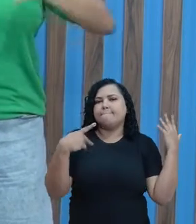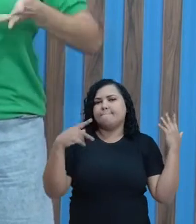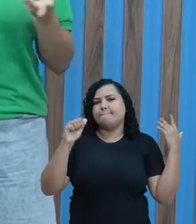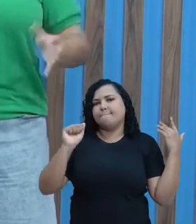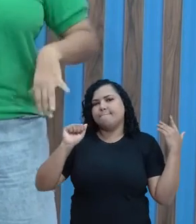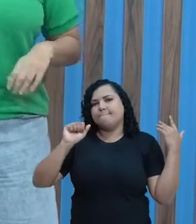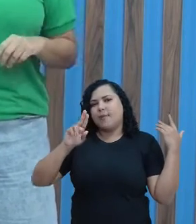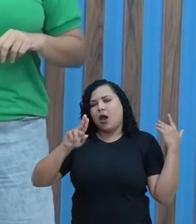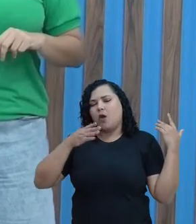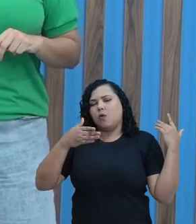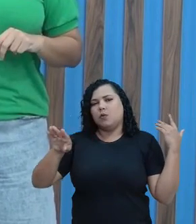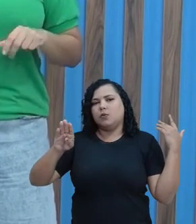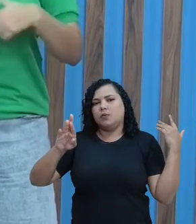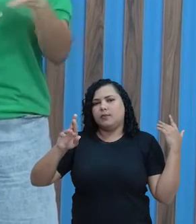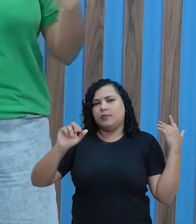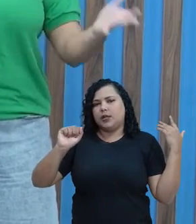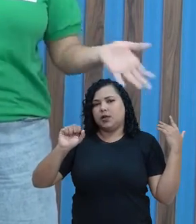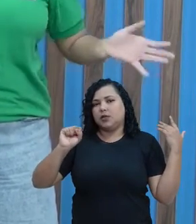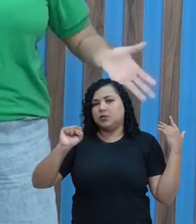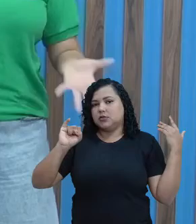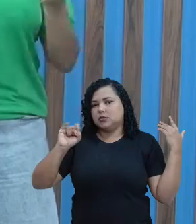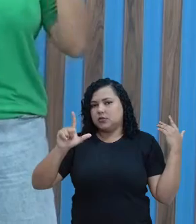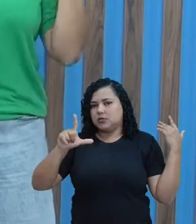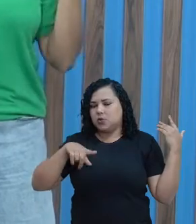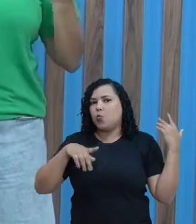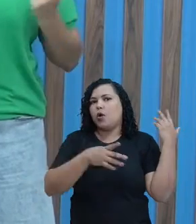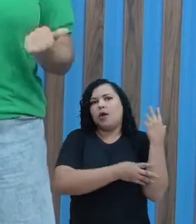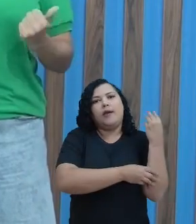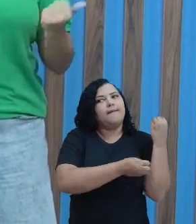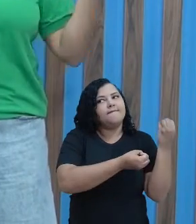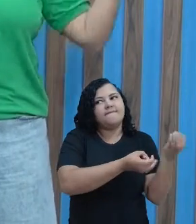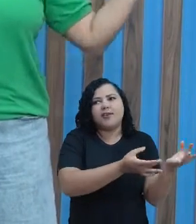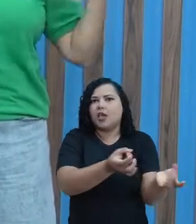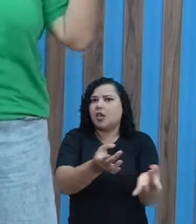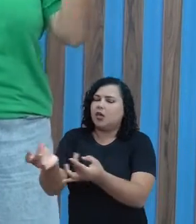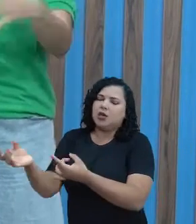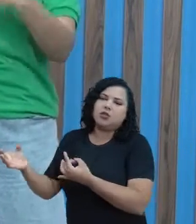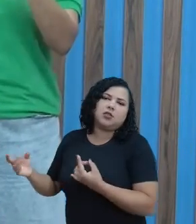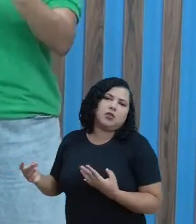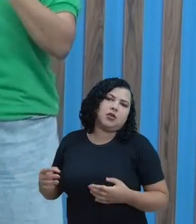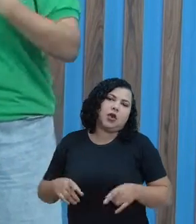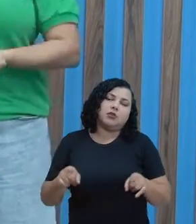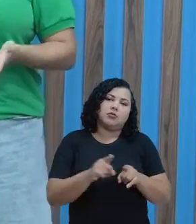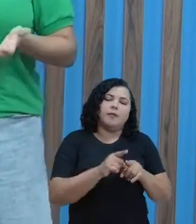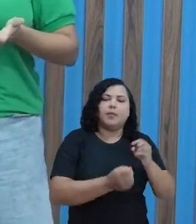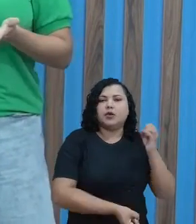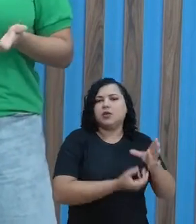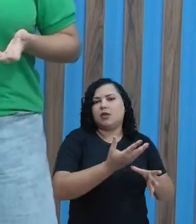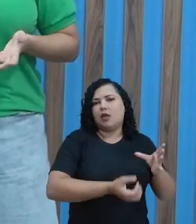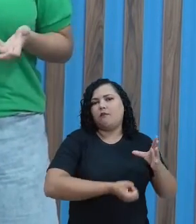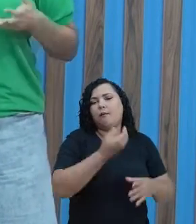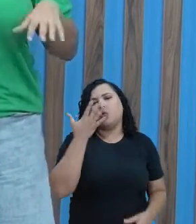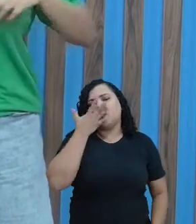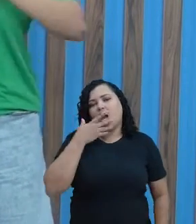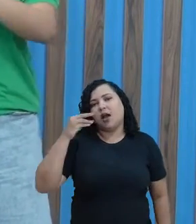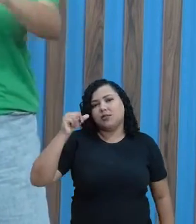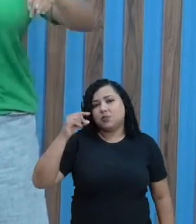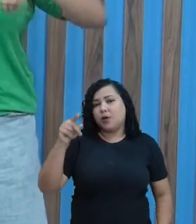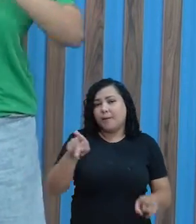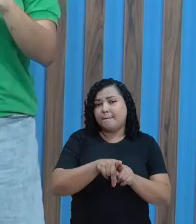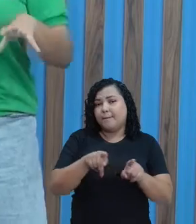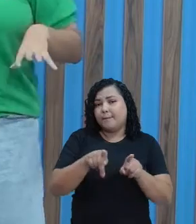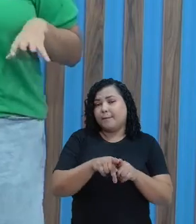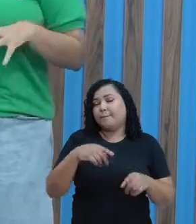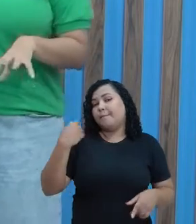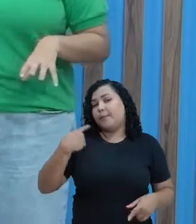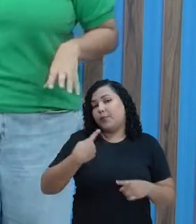outras coisas naturais, a gente também produzia muito açúcar, porque a Europa consumia muito açúcar. Então, um